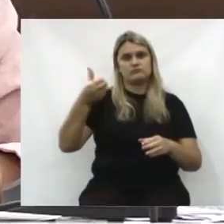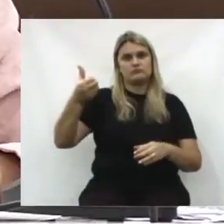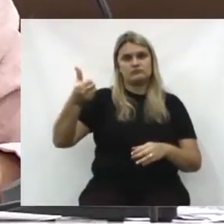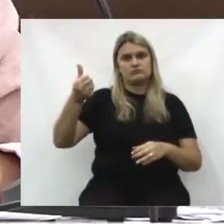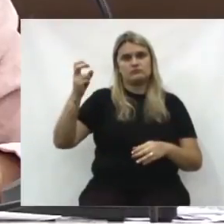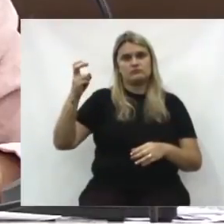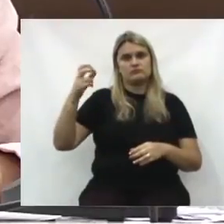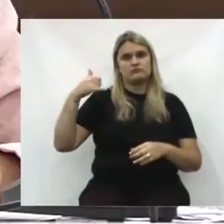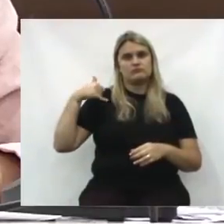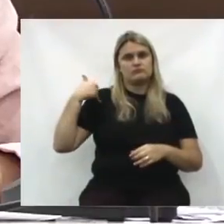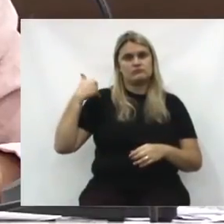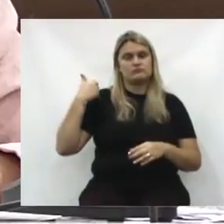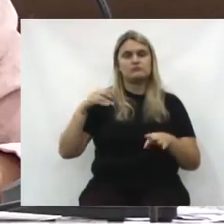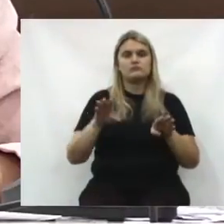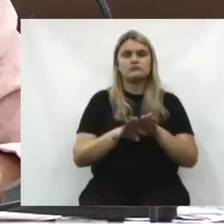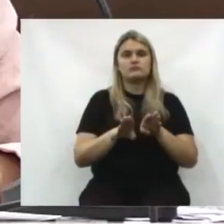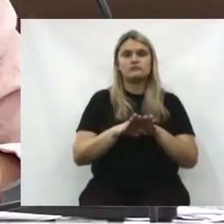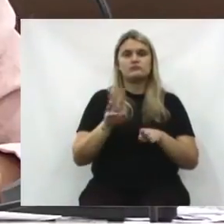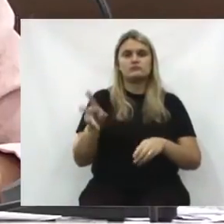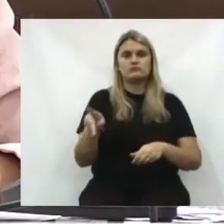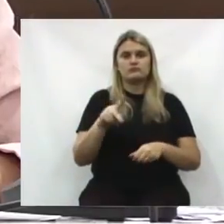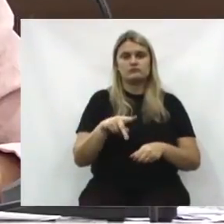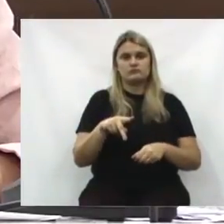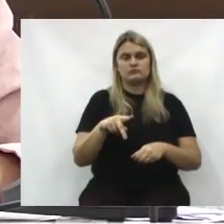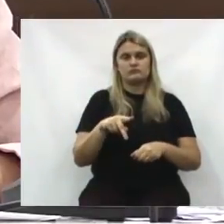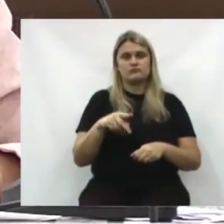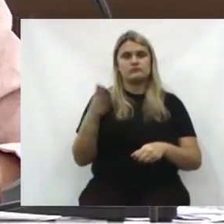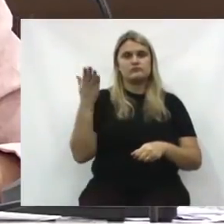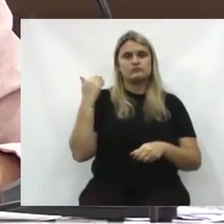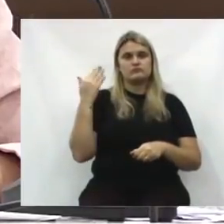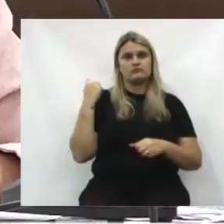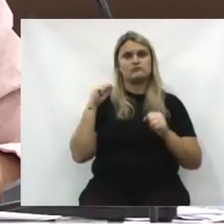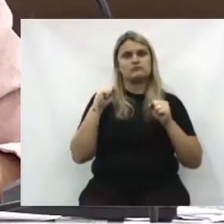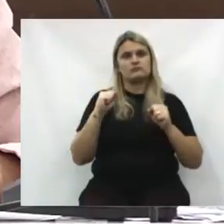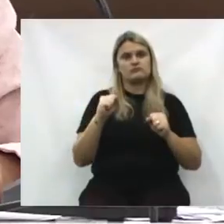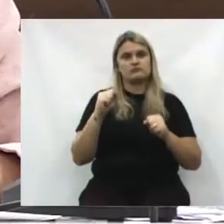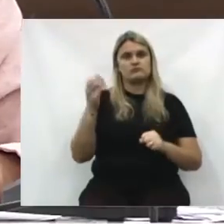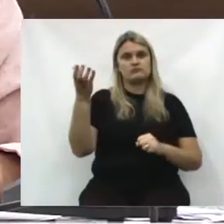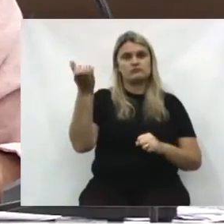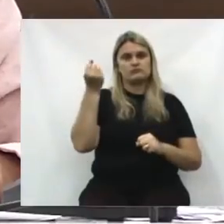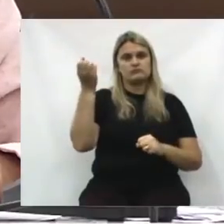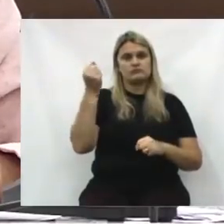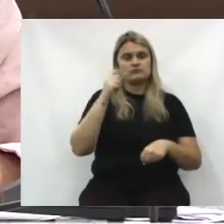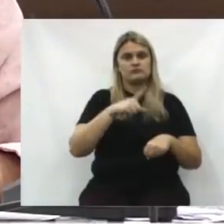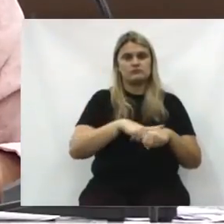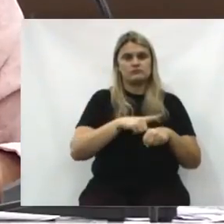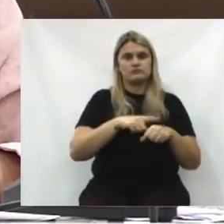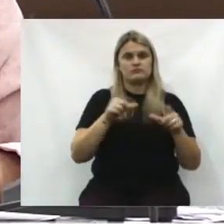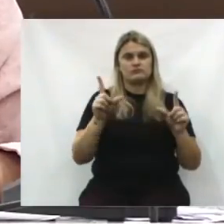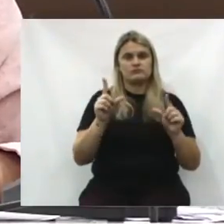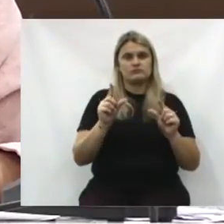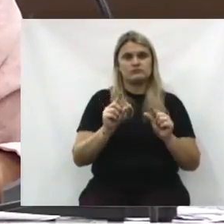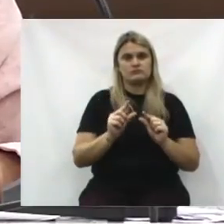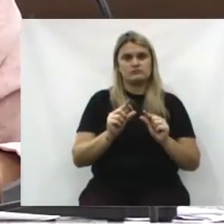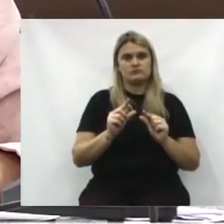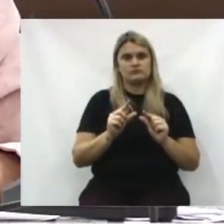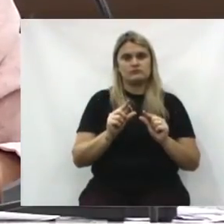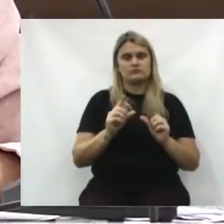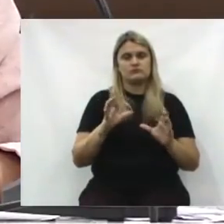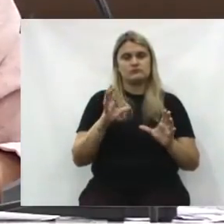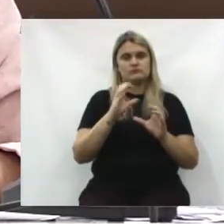segurados urbanos, 65 anos, e também os professores, que antes poderiam se aposentar com